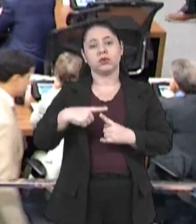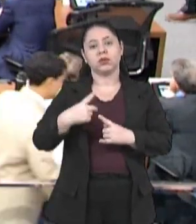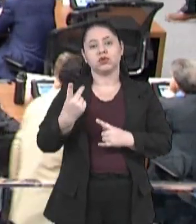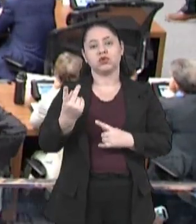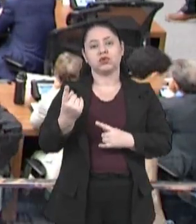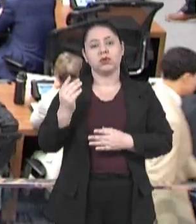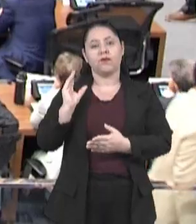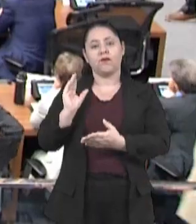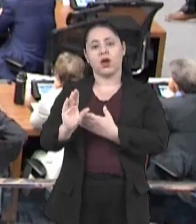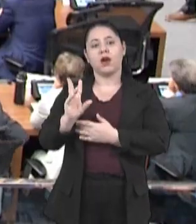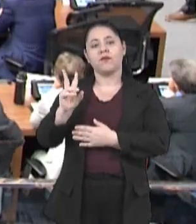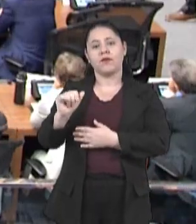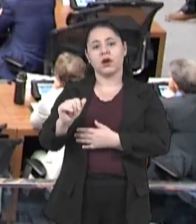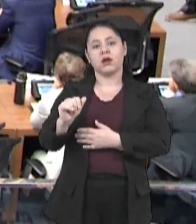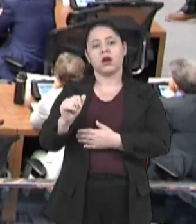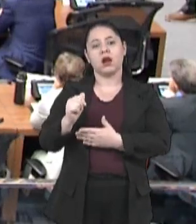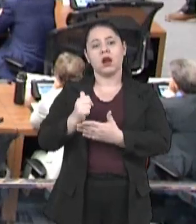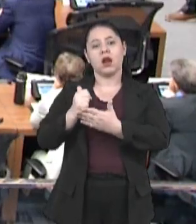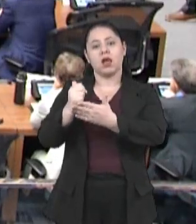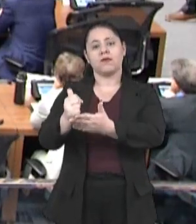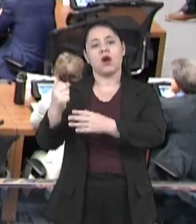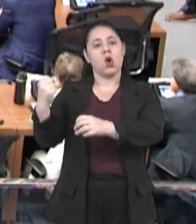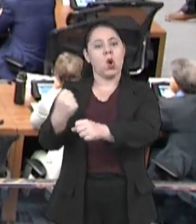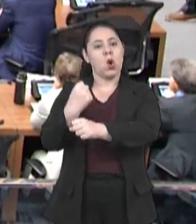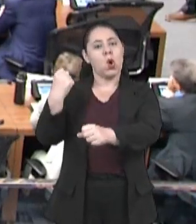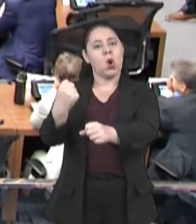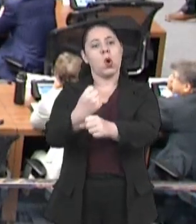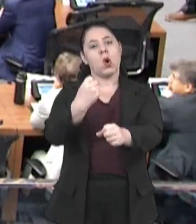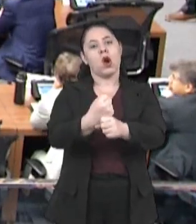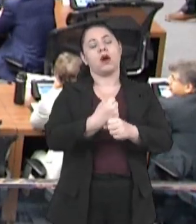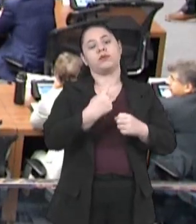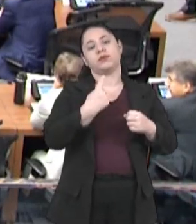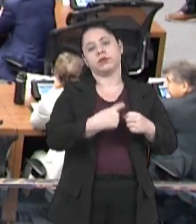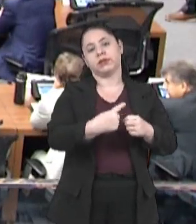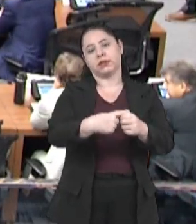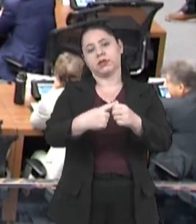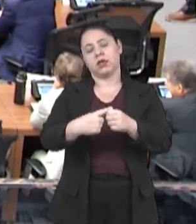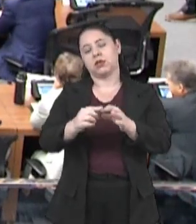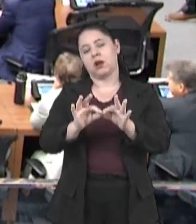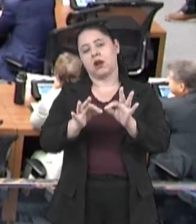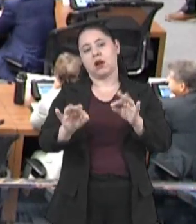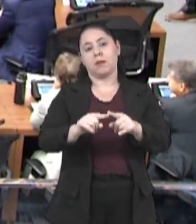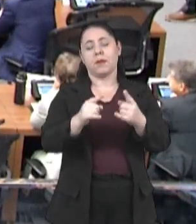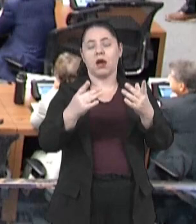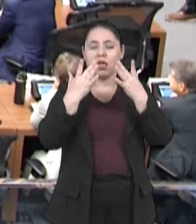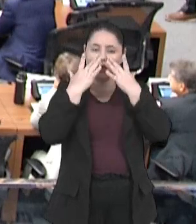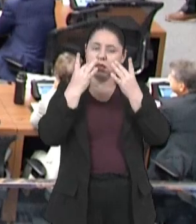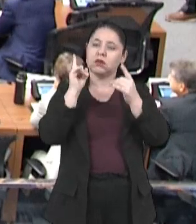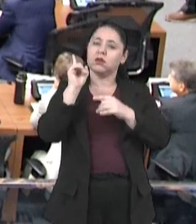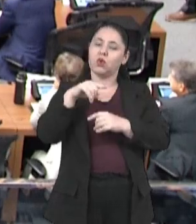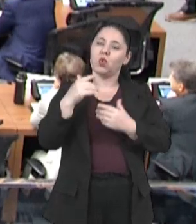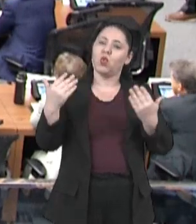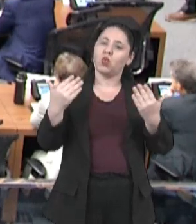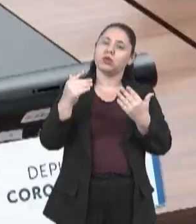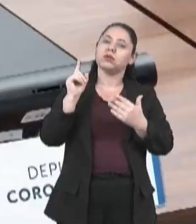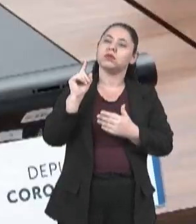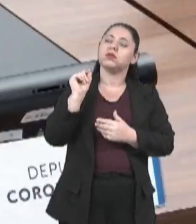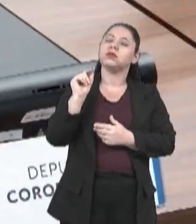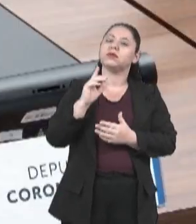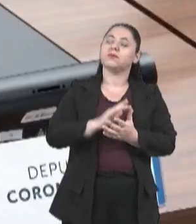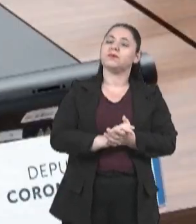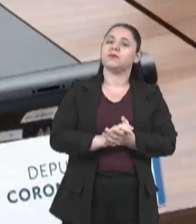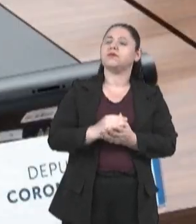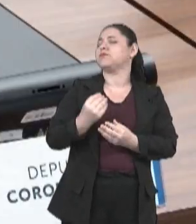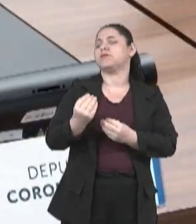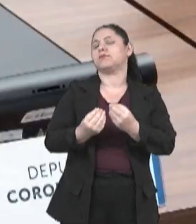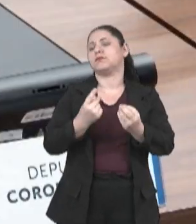recurso vai ajudar a levar muitas obras para o interior do Estado. Mas o que chama atenção aqui, senhor presidente,